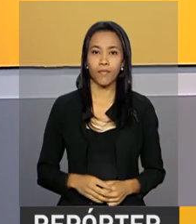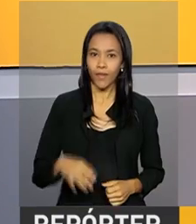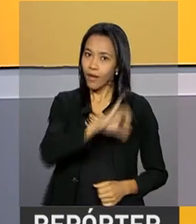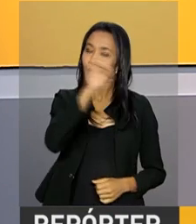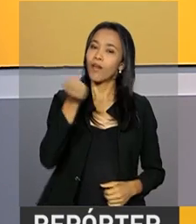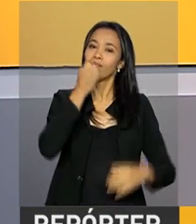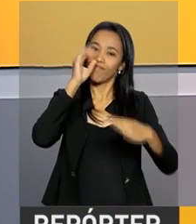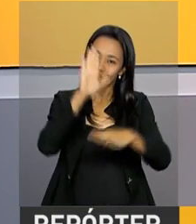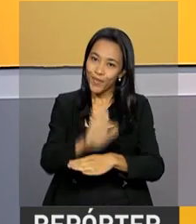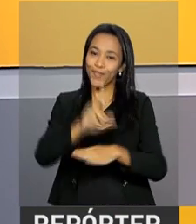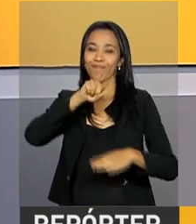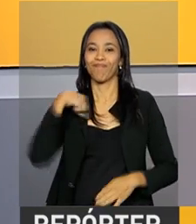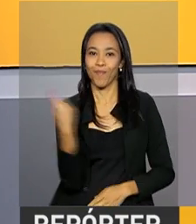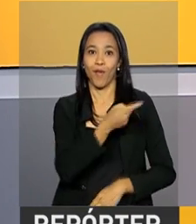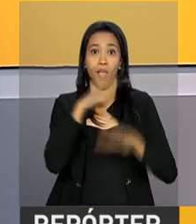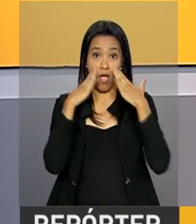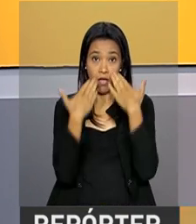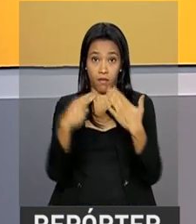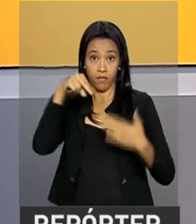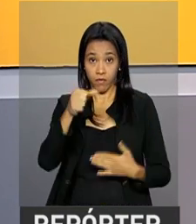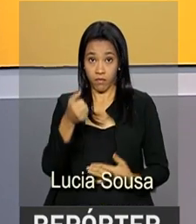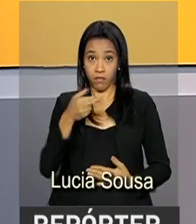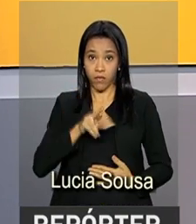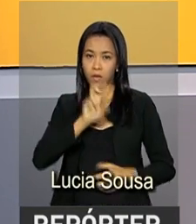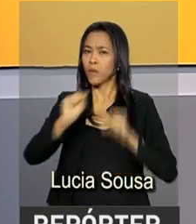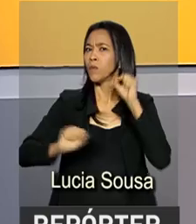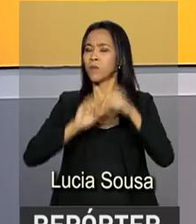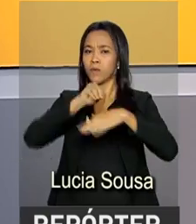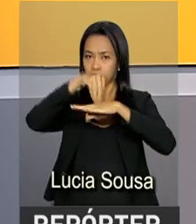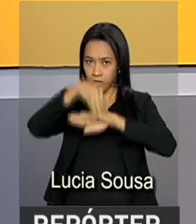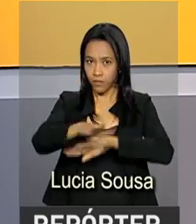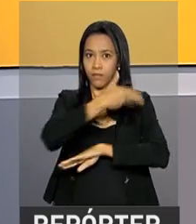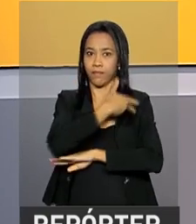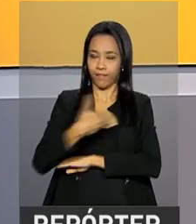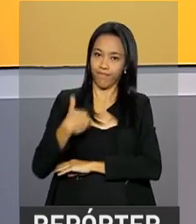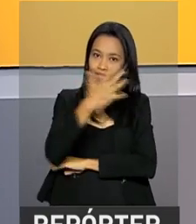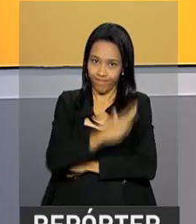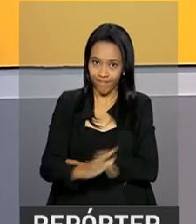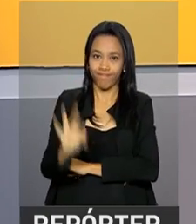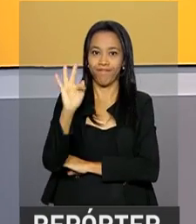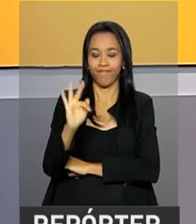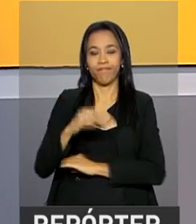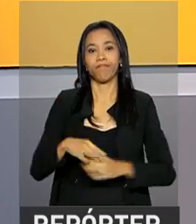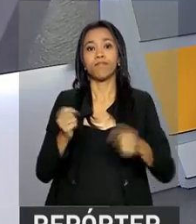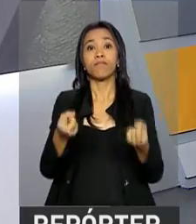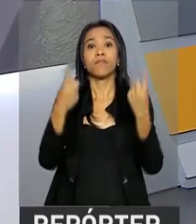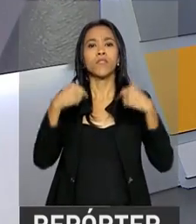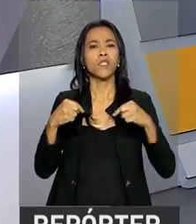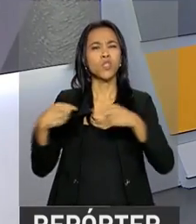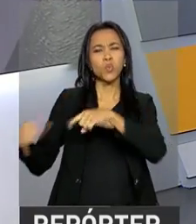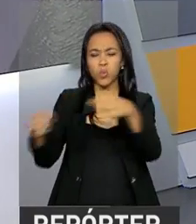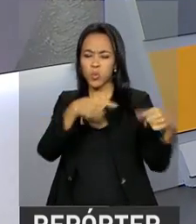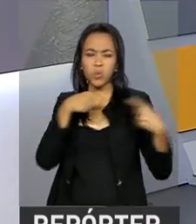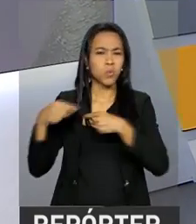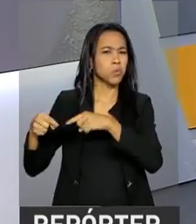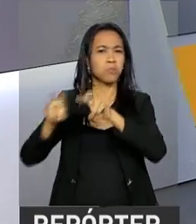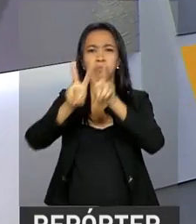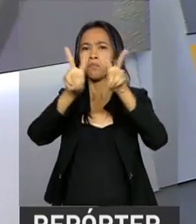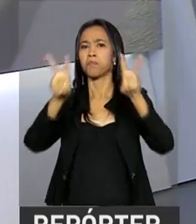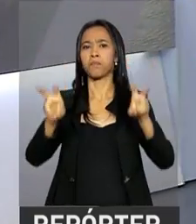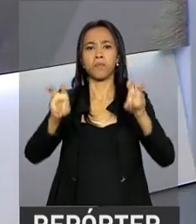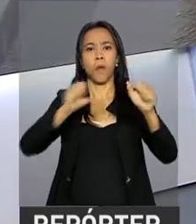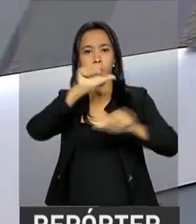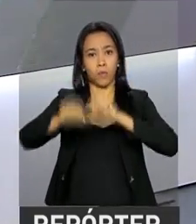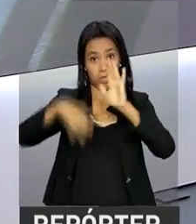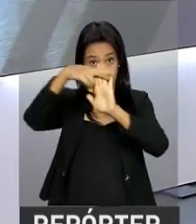Olá boa tarde estamos de volta com repórter NBR e as notícias do governo federal as discussões sobre a reforma